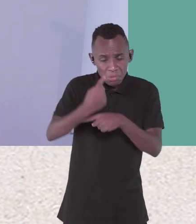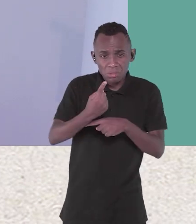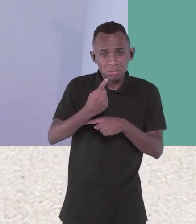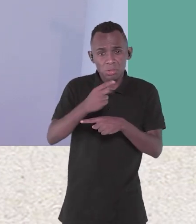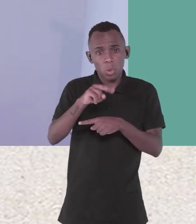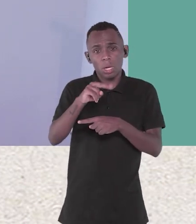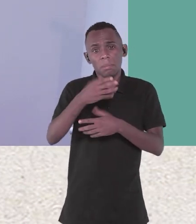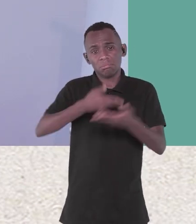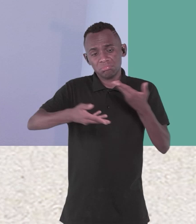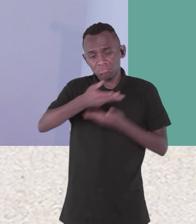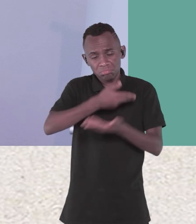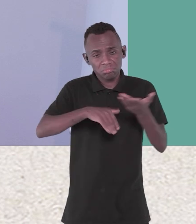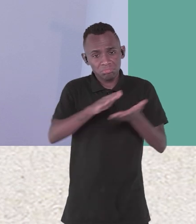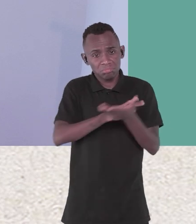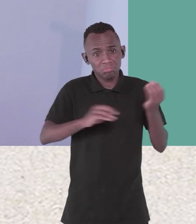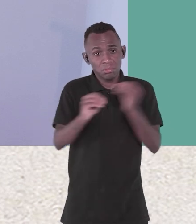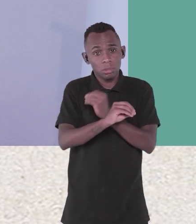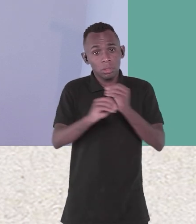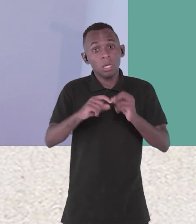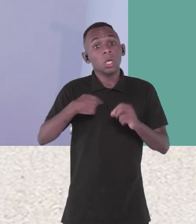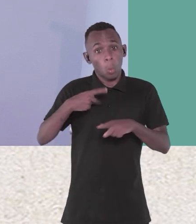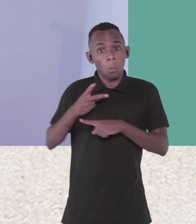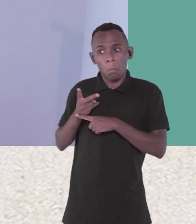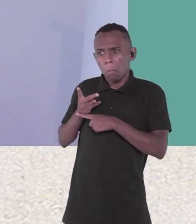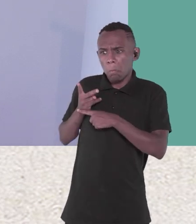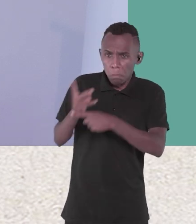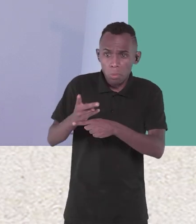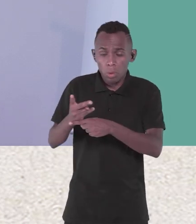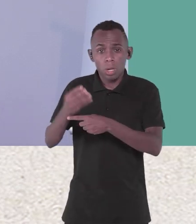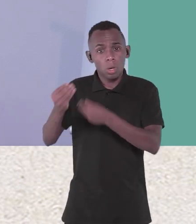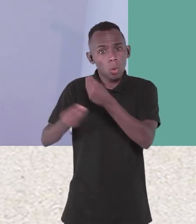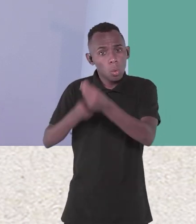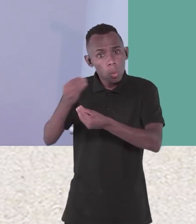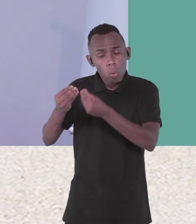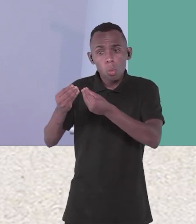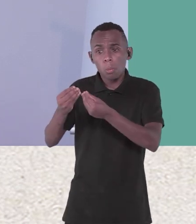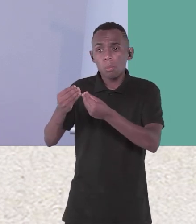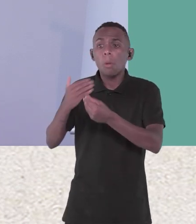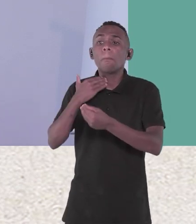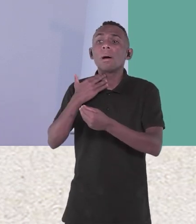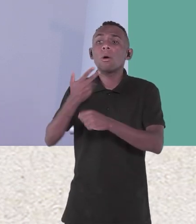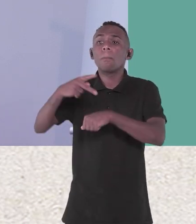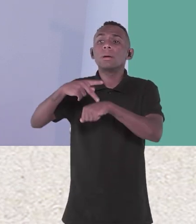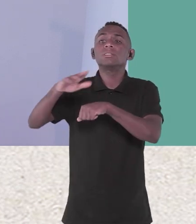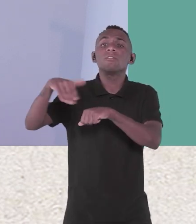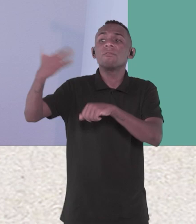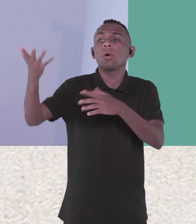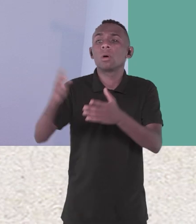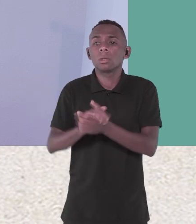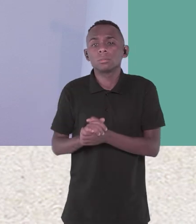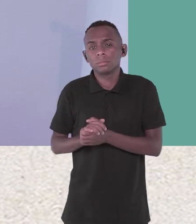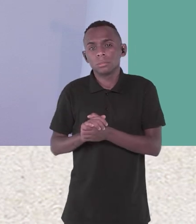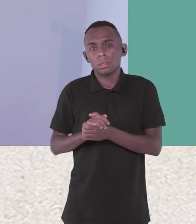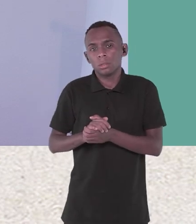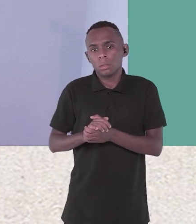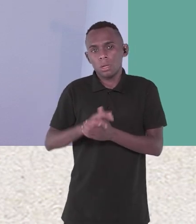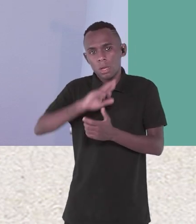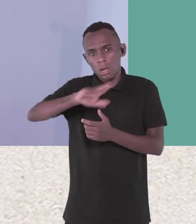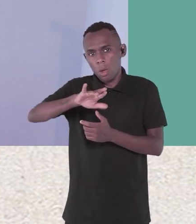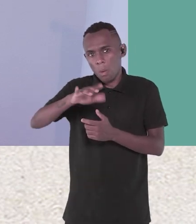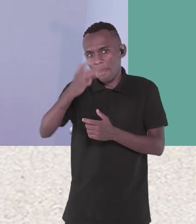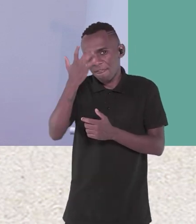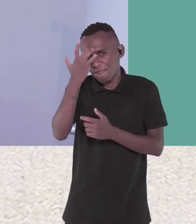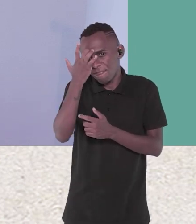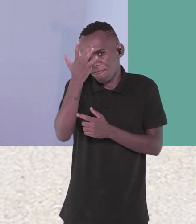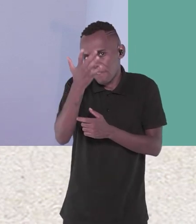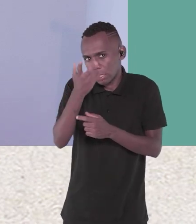fiquei procurando. Né? Agora, como é que você acha a conta do Ricardo Teixeira em Andorra? Não é que você bate na porta, o seu Andorra, eu queria ver aqui a conta do Ricardo.